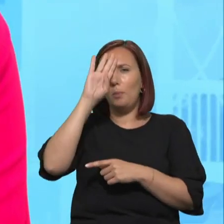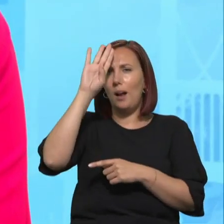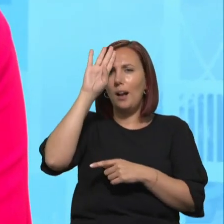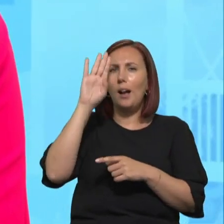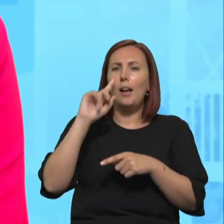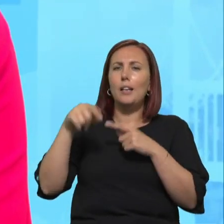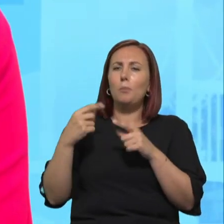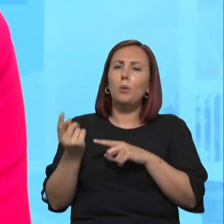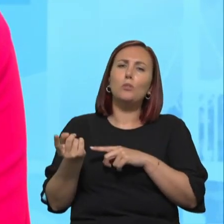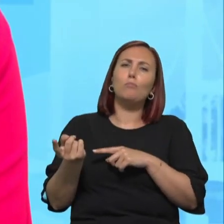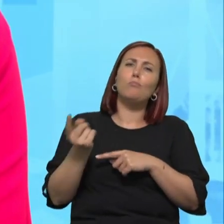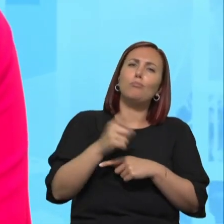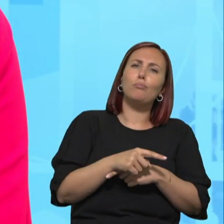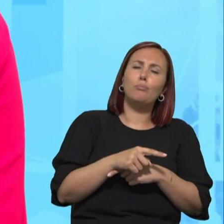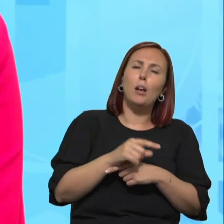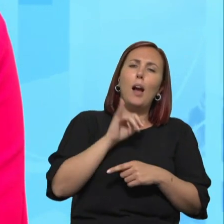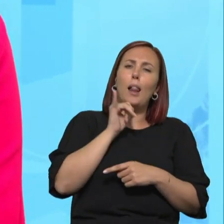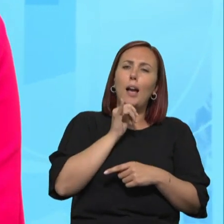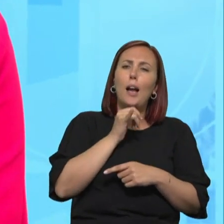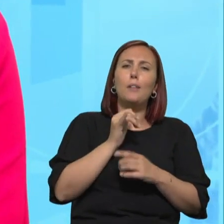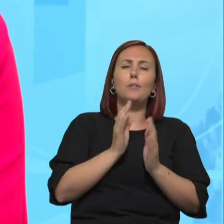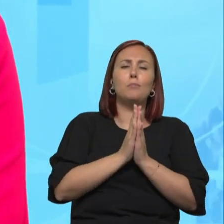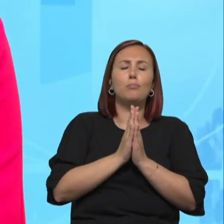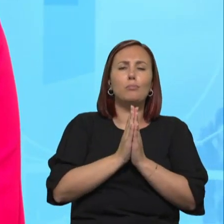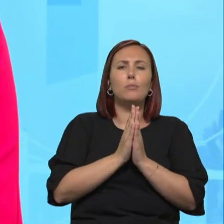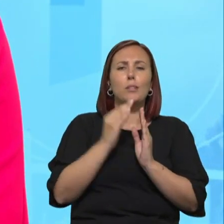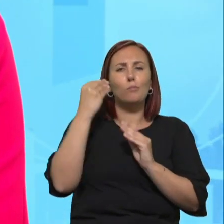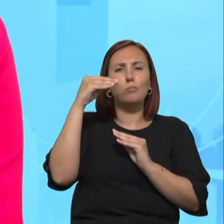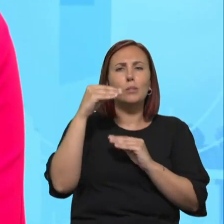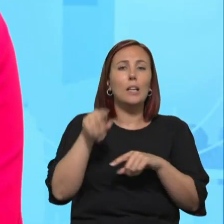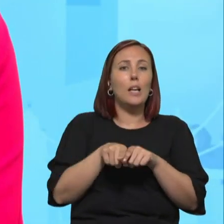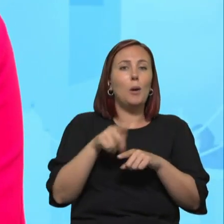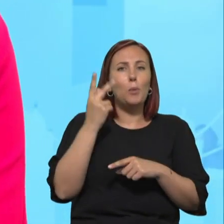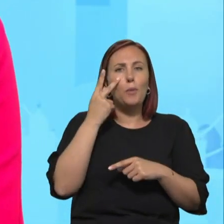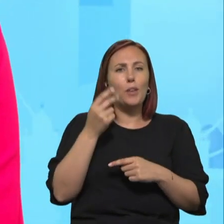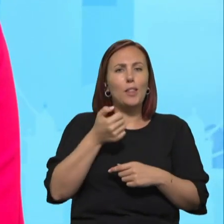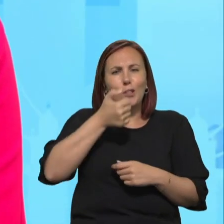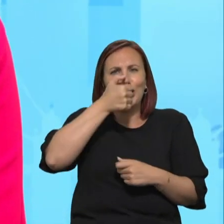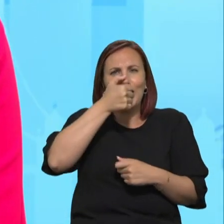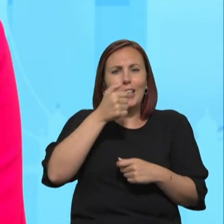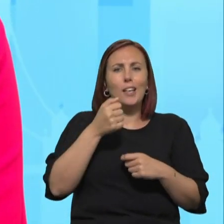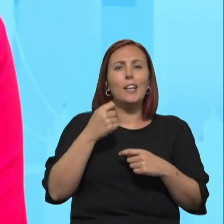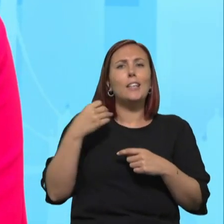a pregar no Algarve. Portanto, numa vida muito cheia e muito itinerante.